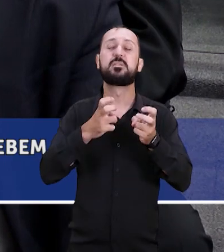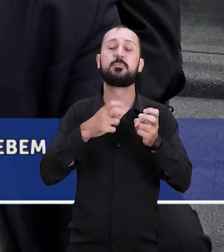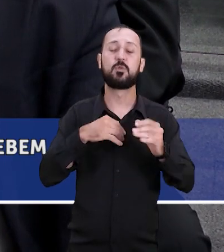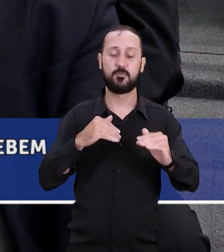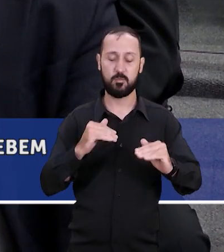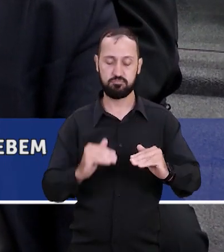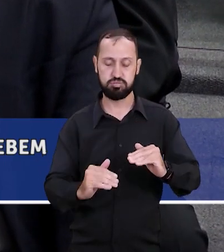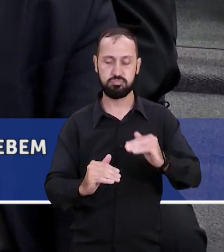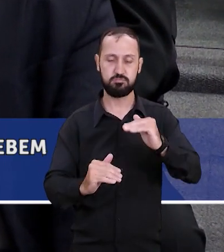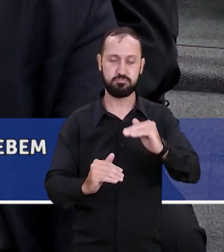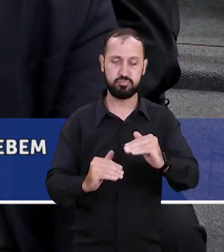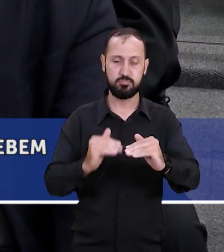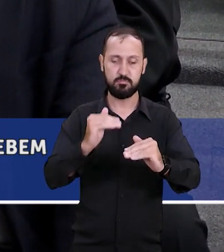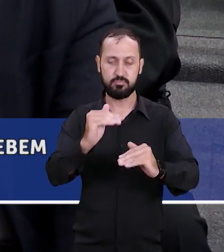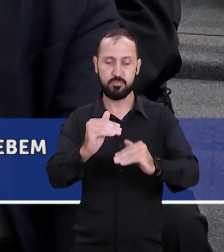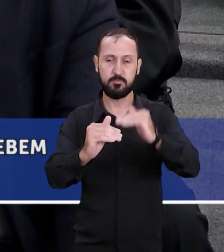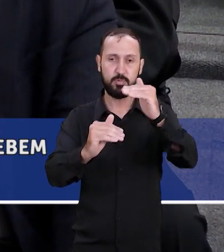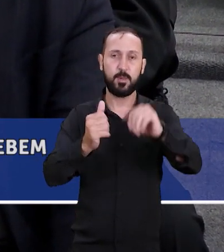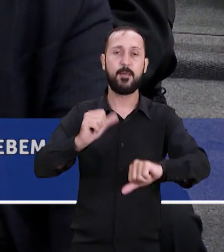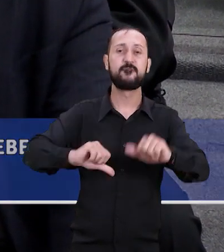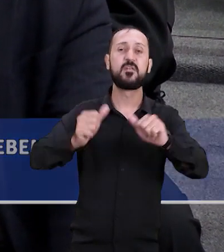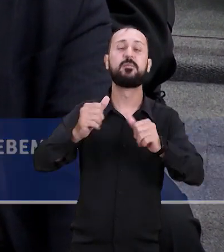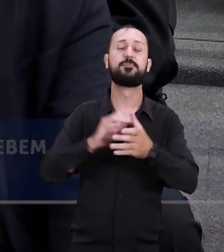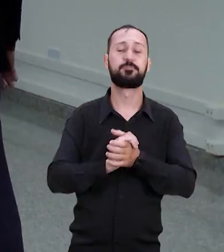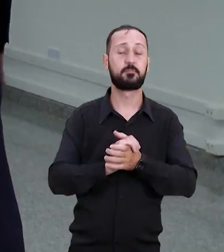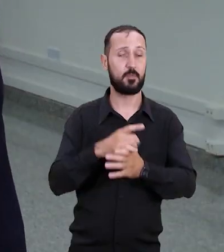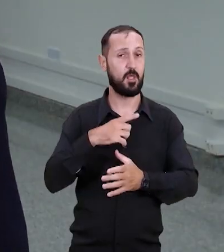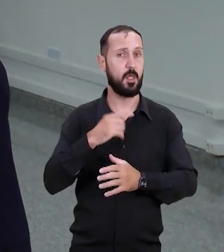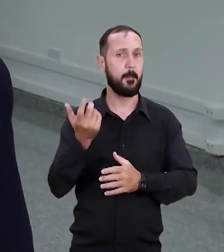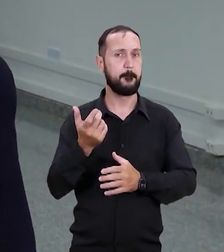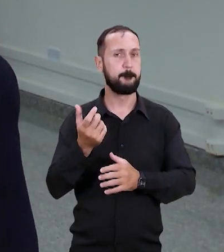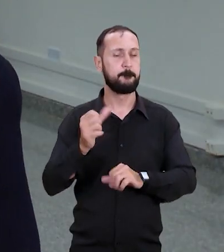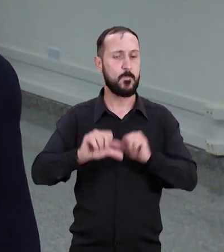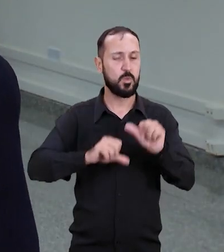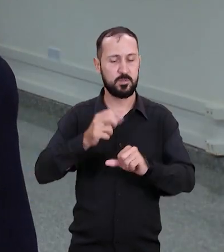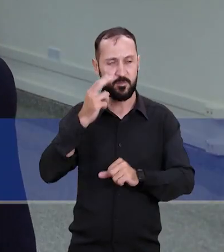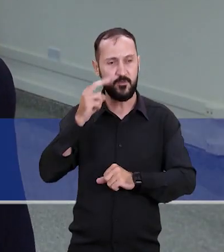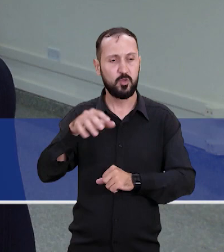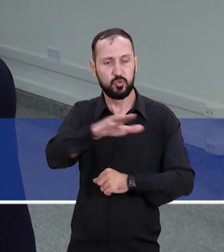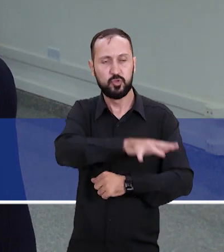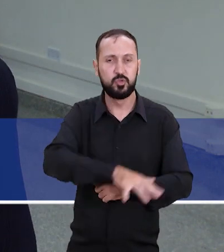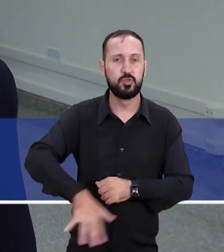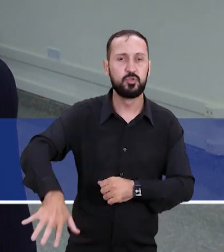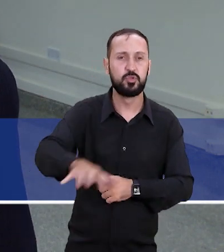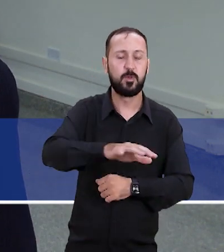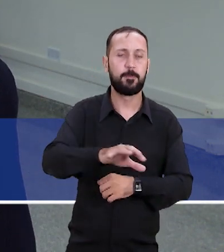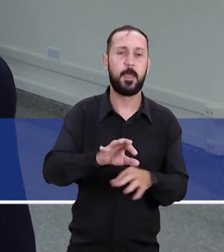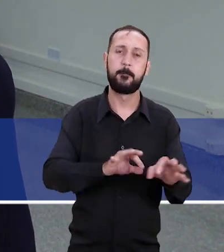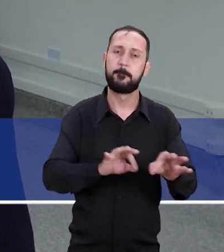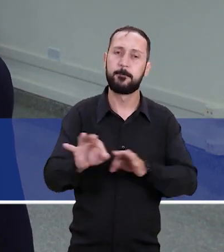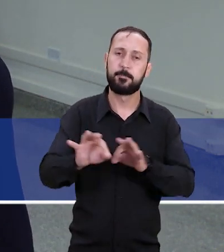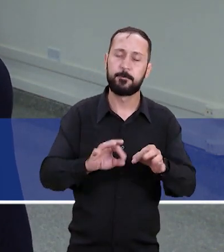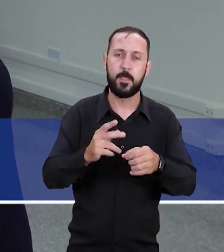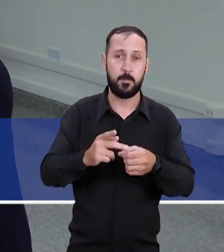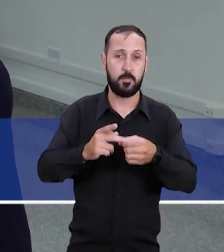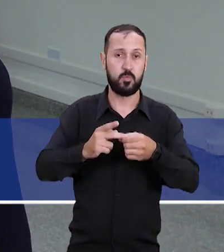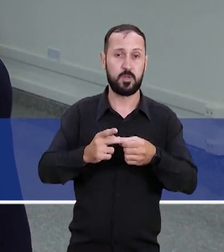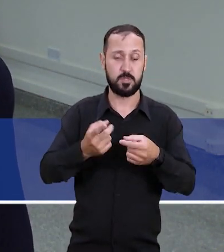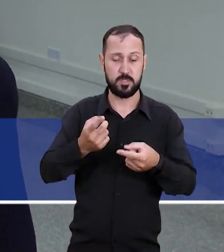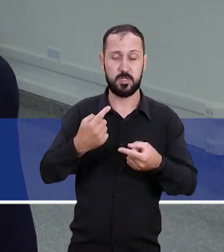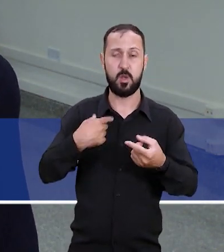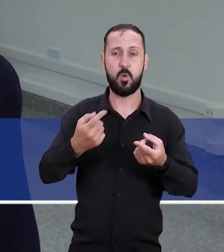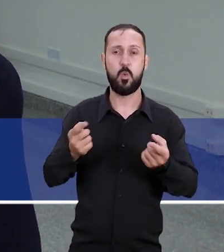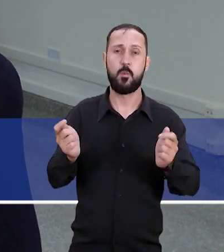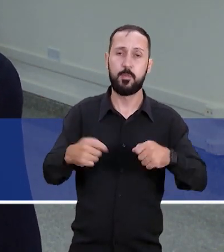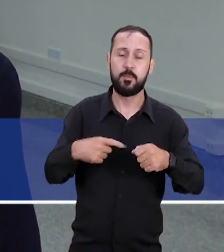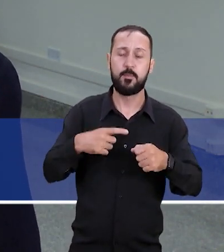mudanças percebidas pela carreira ao longo desse tempo. Mudança significativa a gente vê no entorno. O entorno, a